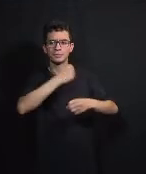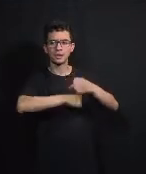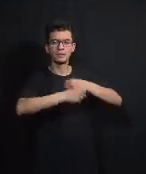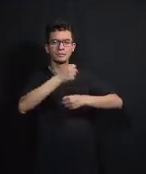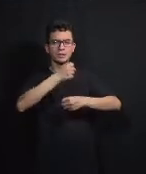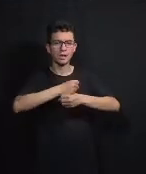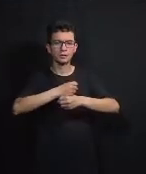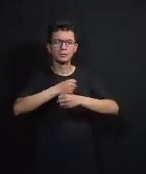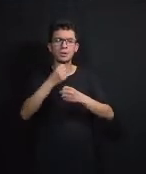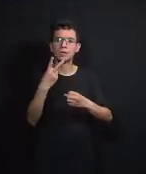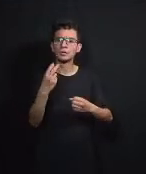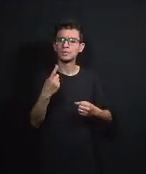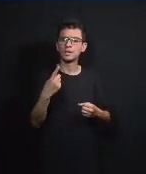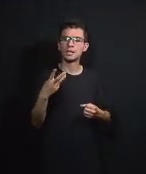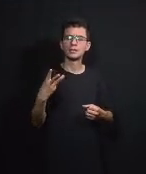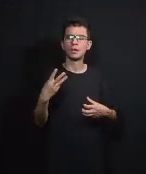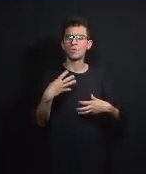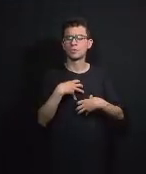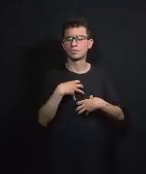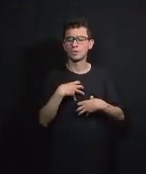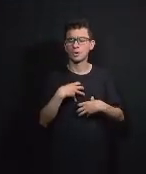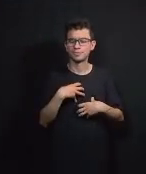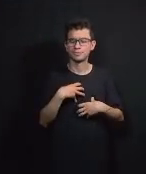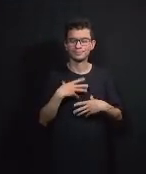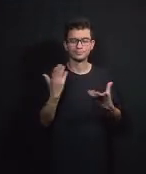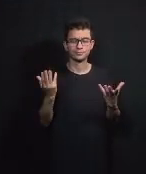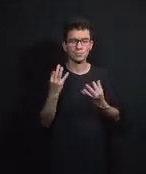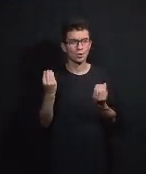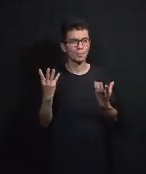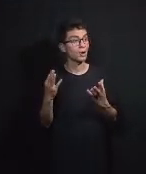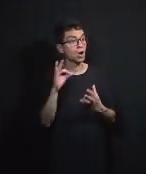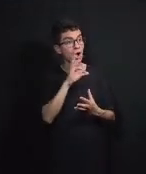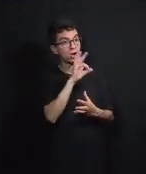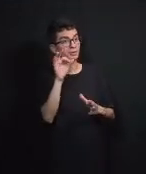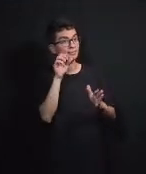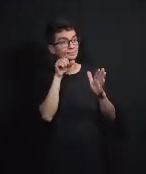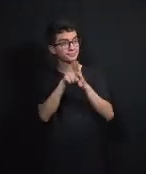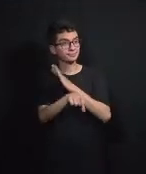alguma maneira? Olha, excelente pergunta. Então,